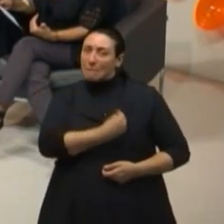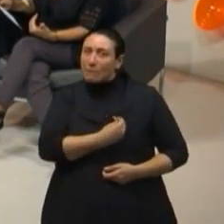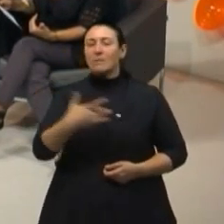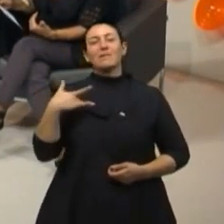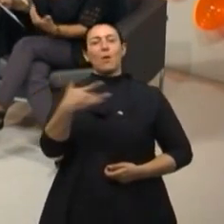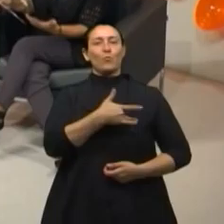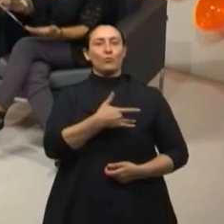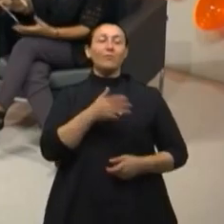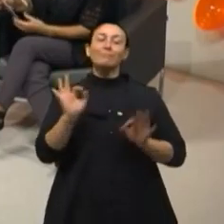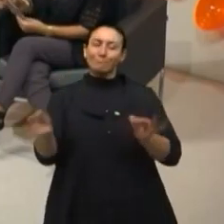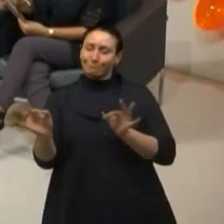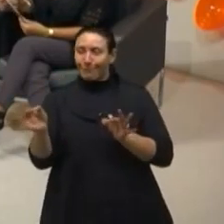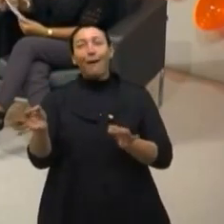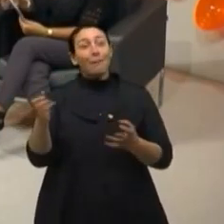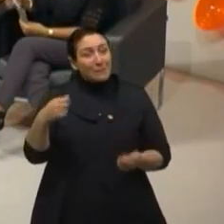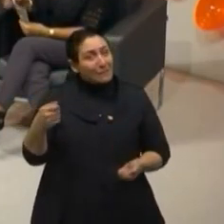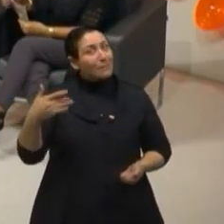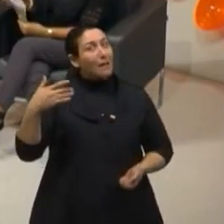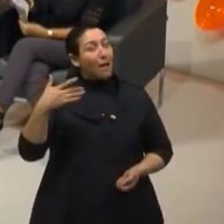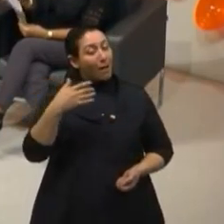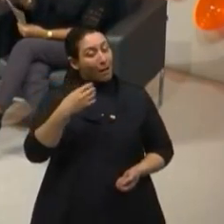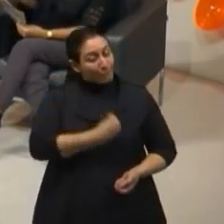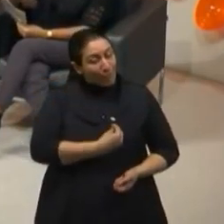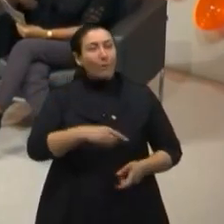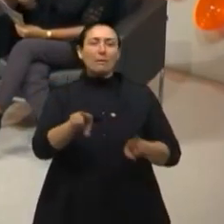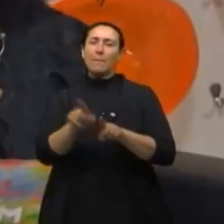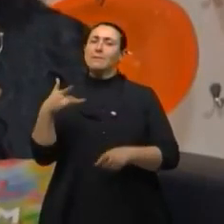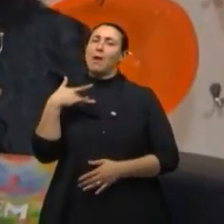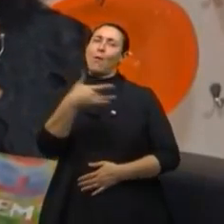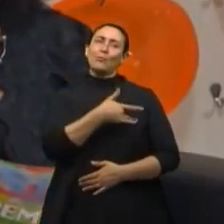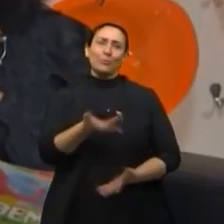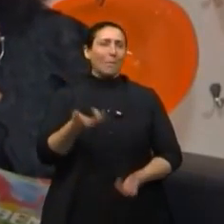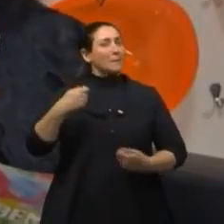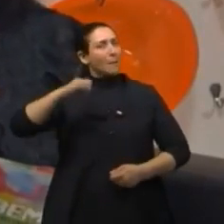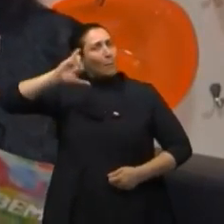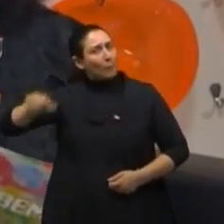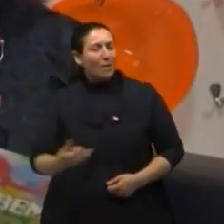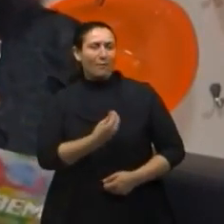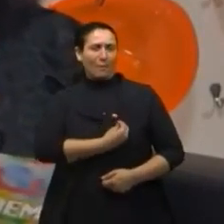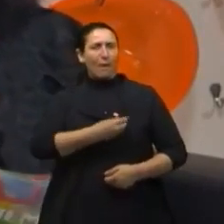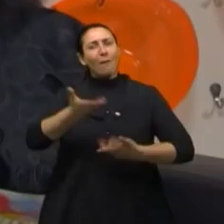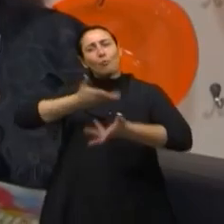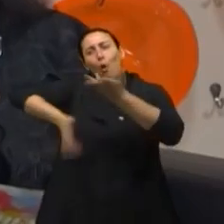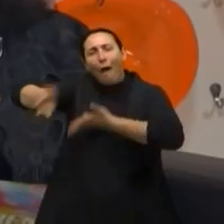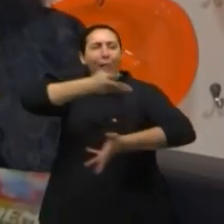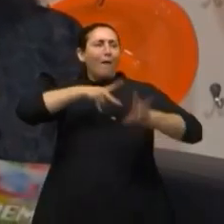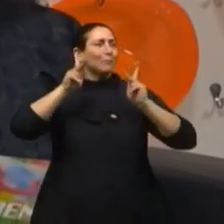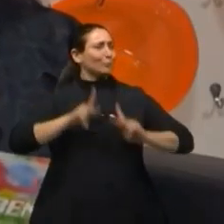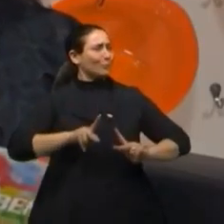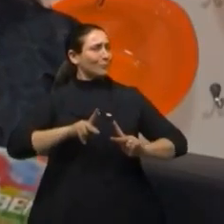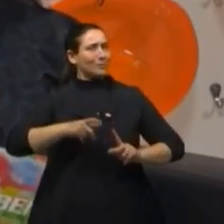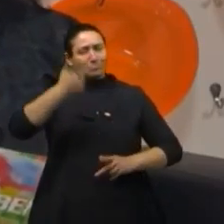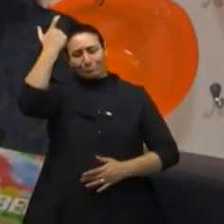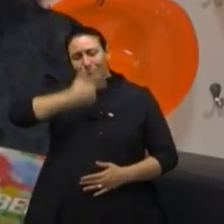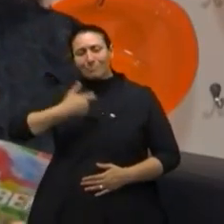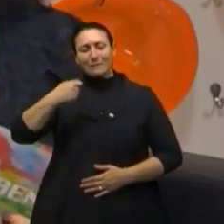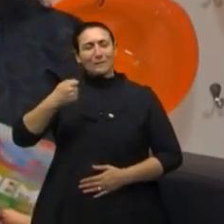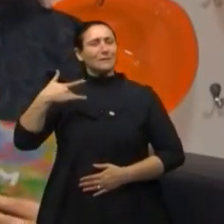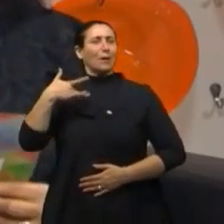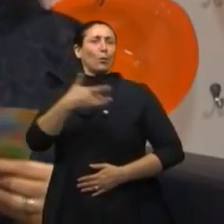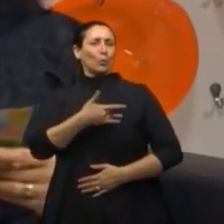bem só o Vivo não importa né é viver viver para contribuir para trocar com as pessoas e isso é fundamental